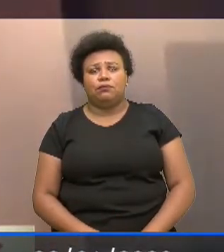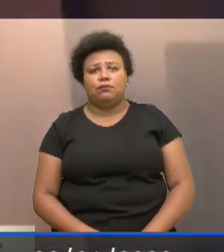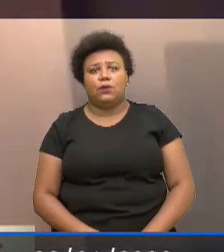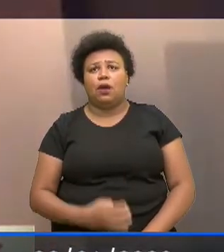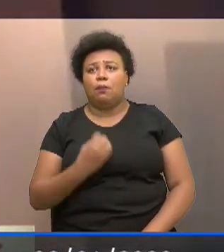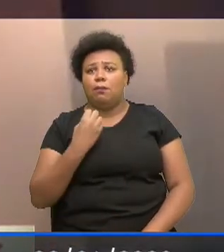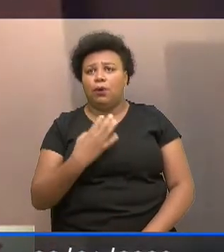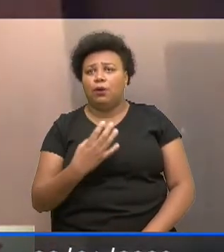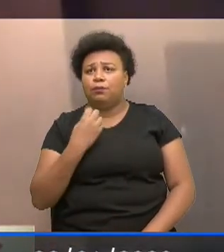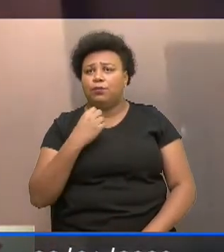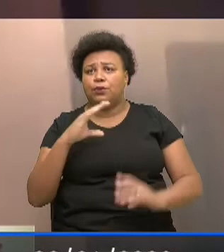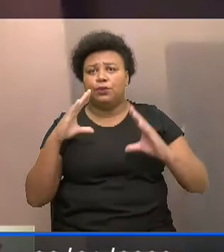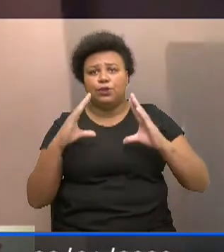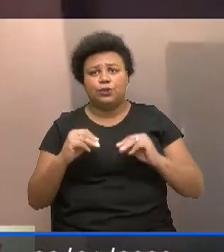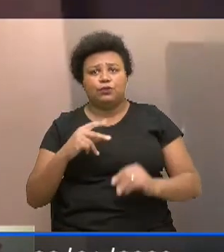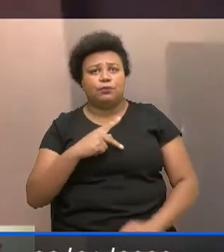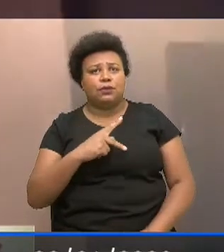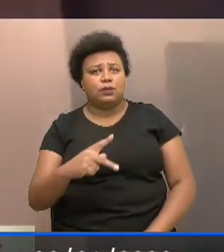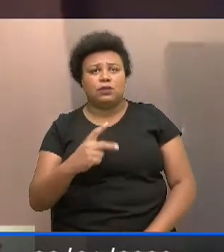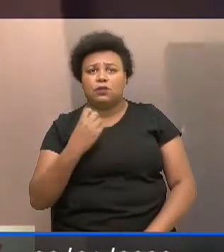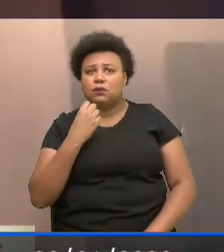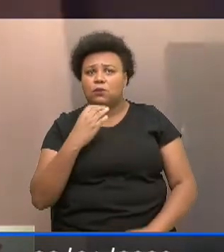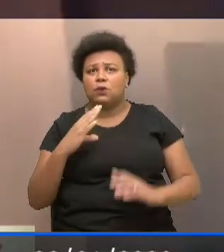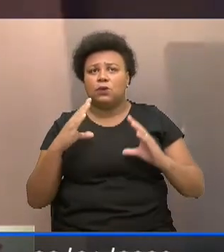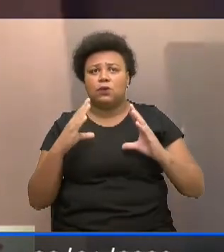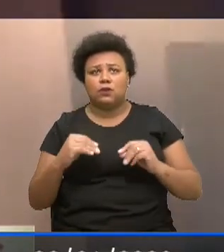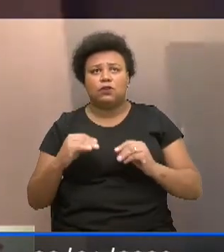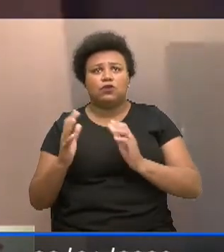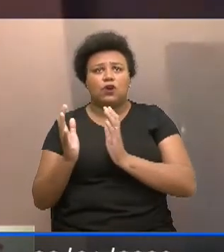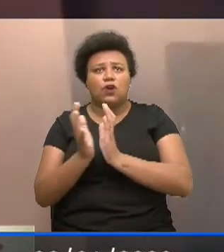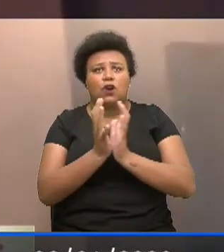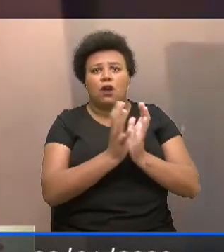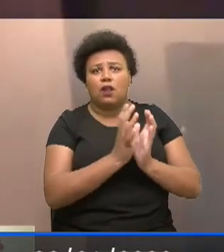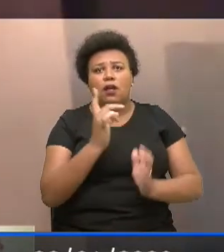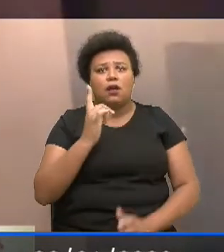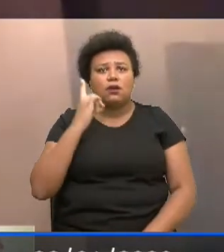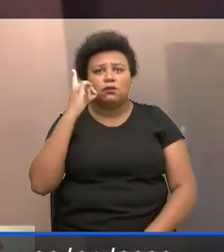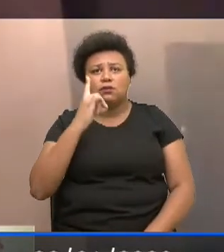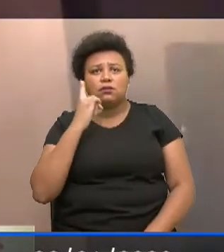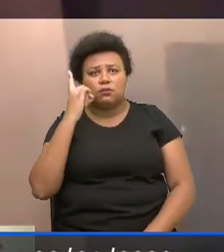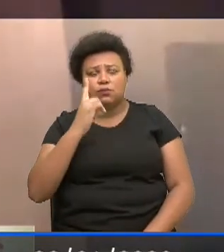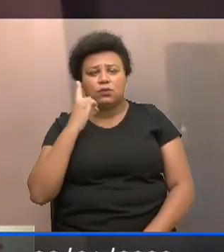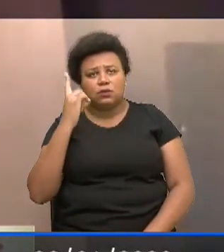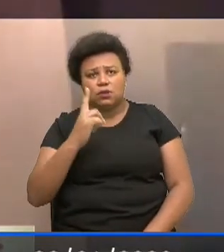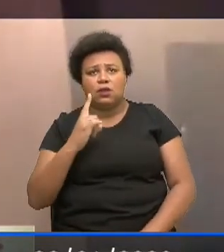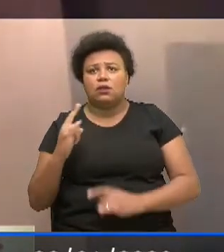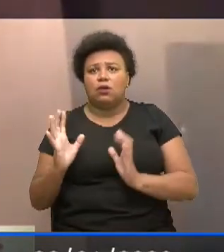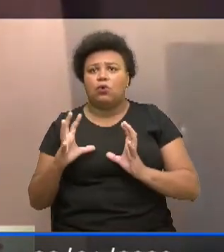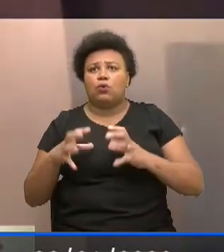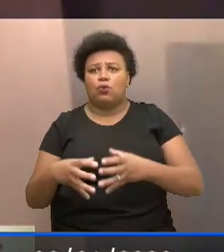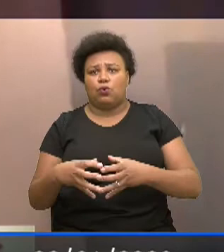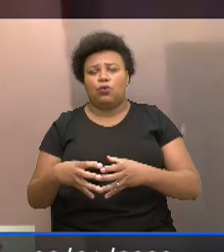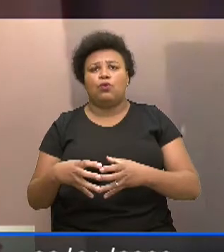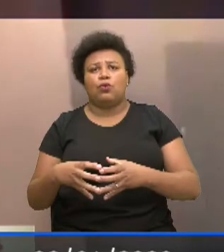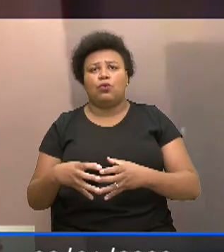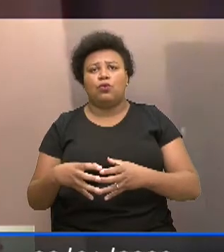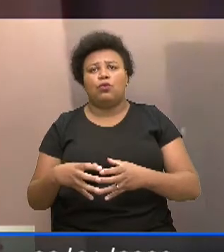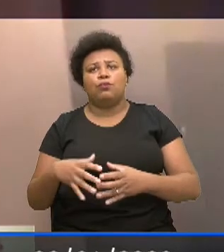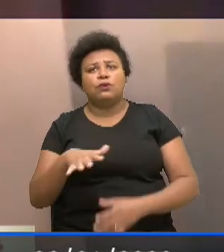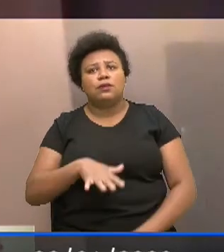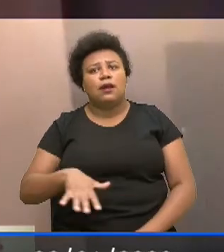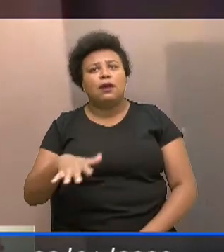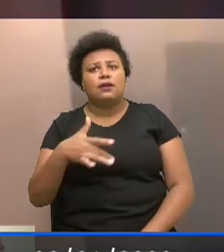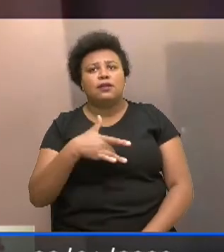Bom, boa noite, presidente, boa noite aos colegas deputados, às equipes aí Secretaria da